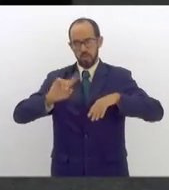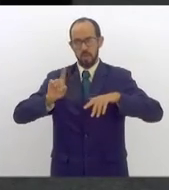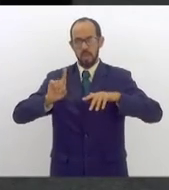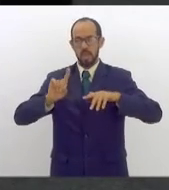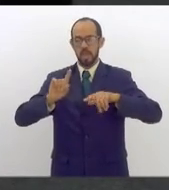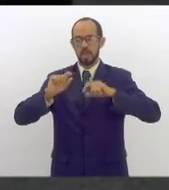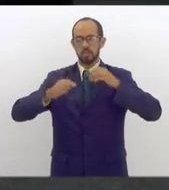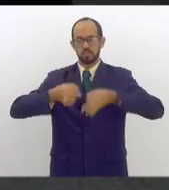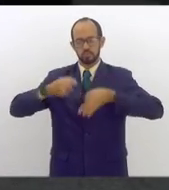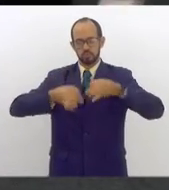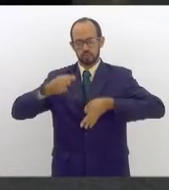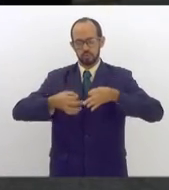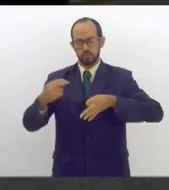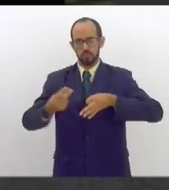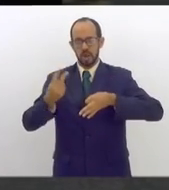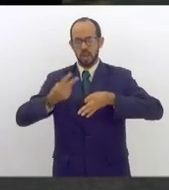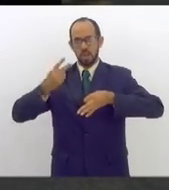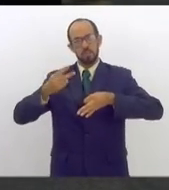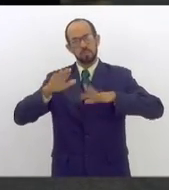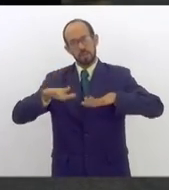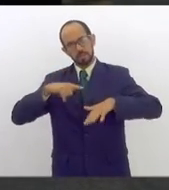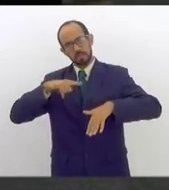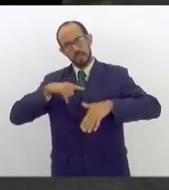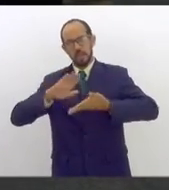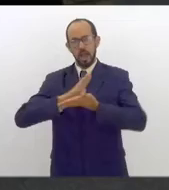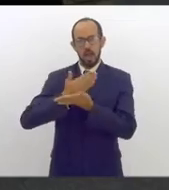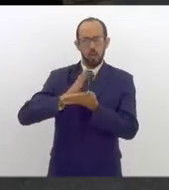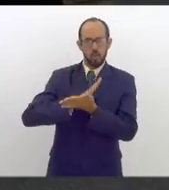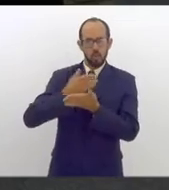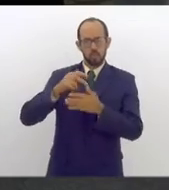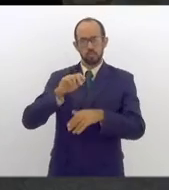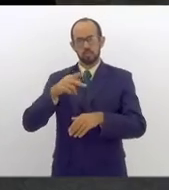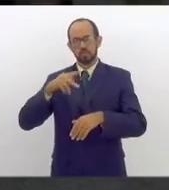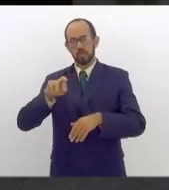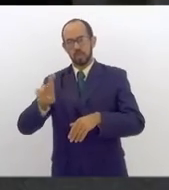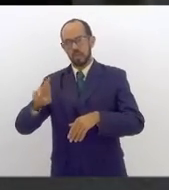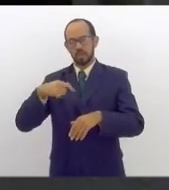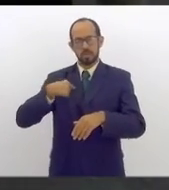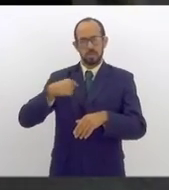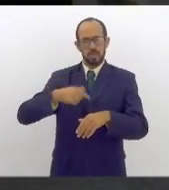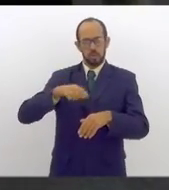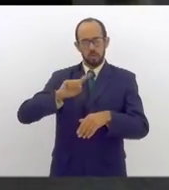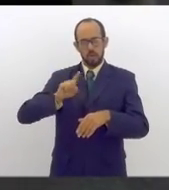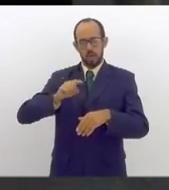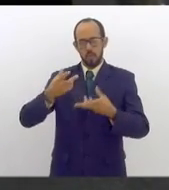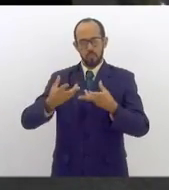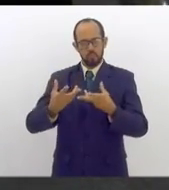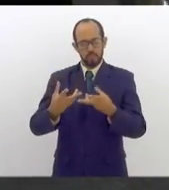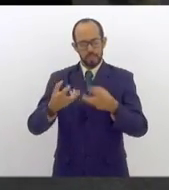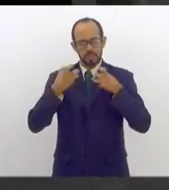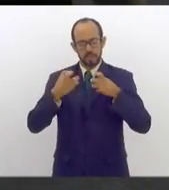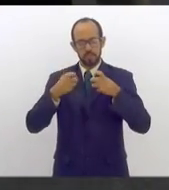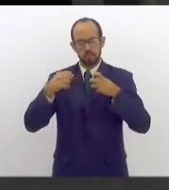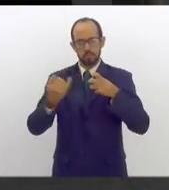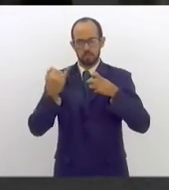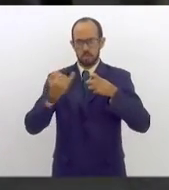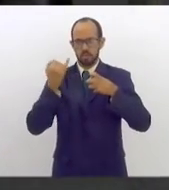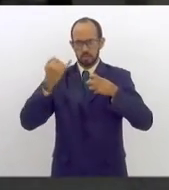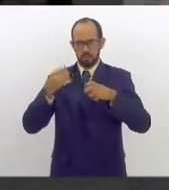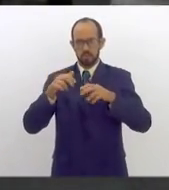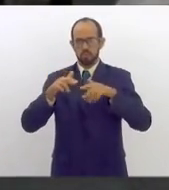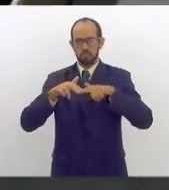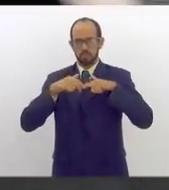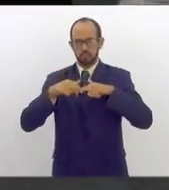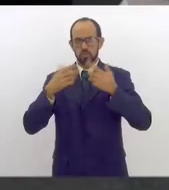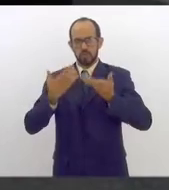nenhum juízo de valor, mas tem alguns projetos de resolução que eu não verifico a pertinência. Por isso quero deixar claro o meu